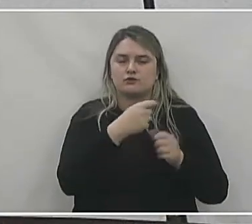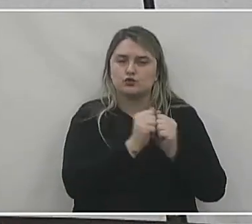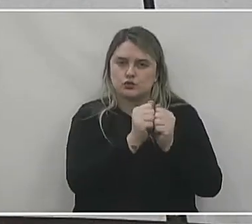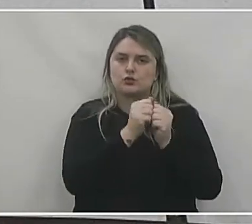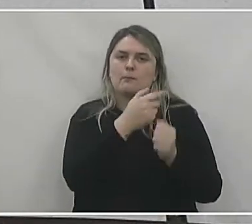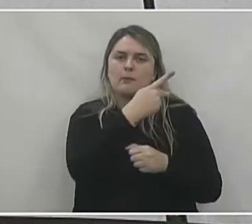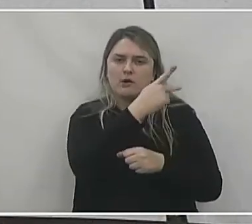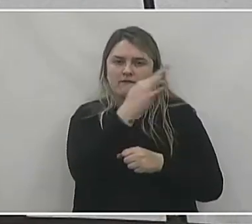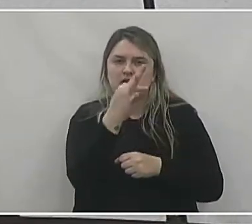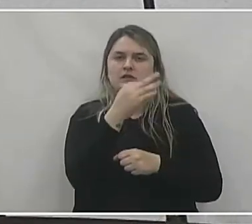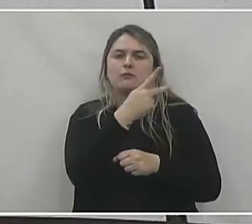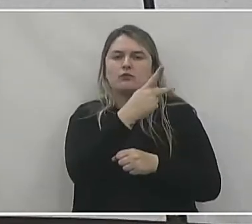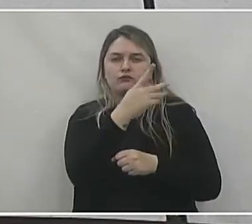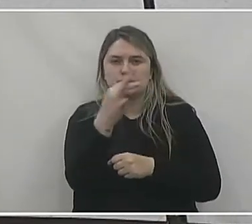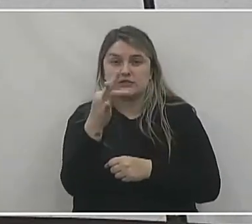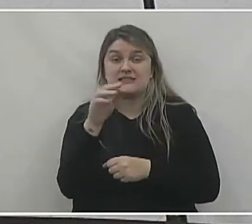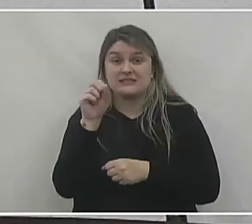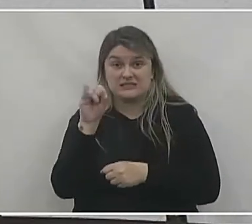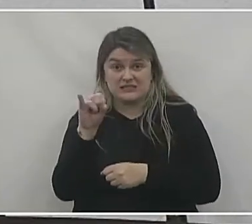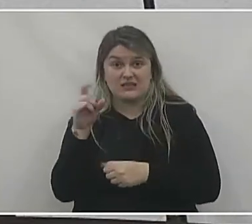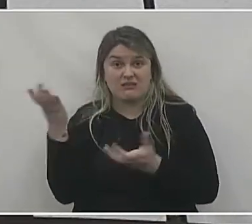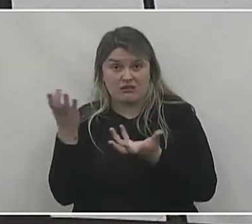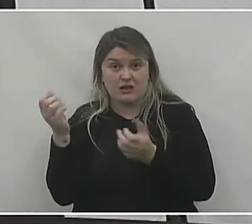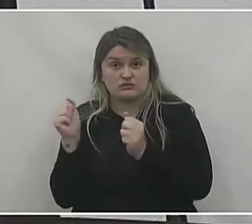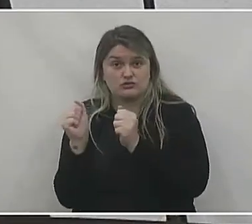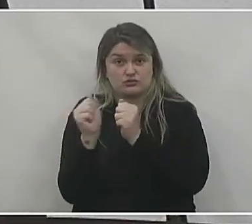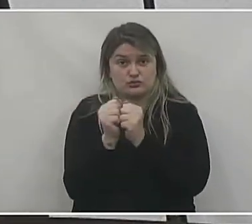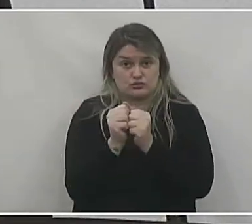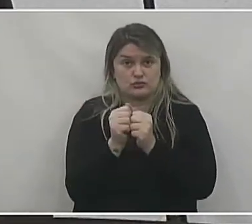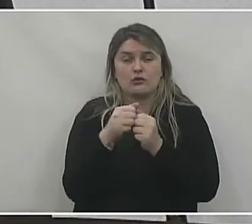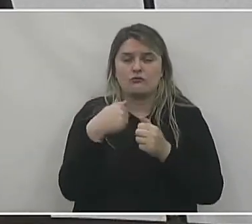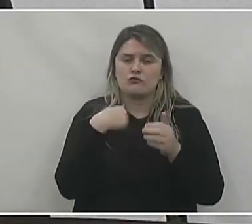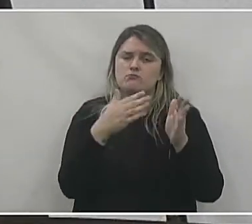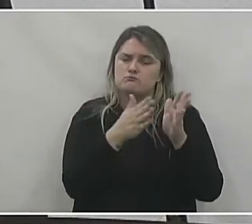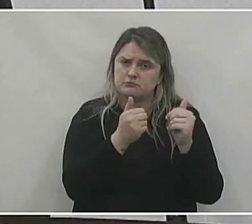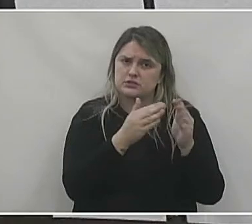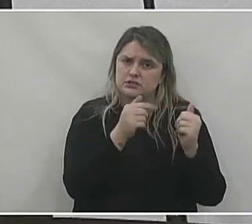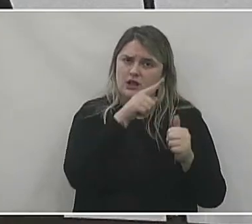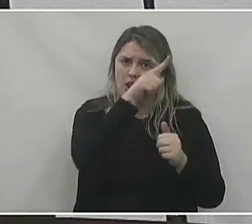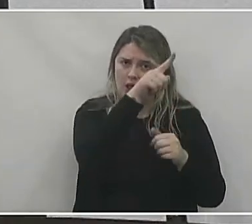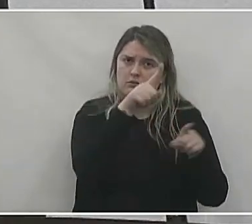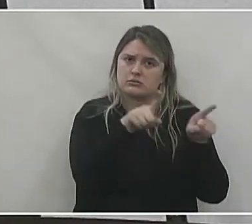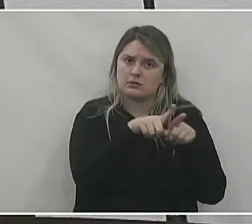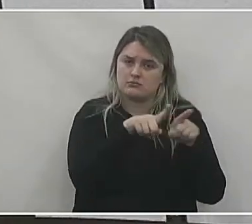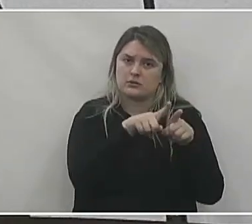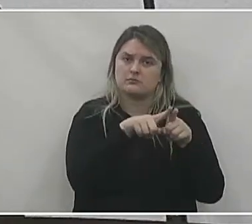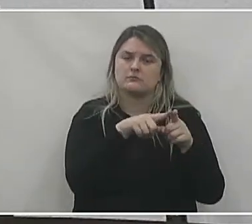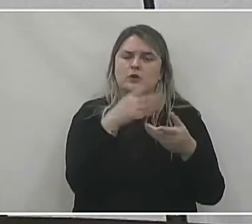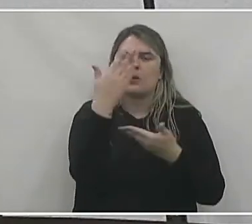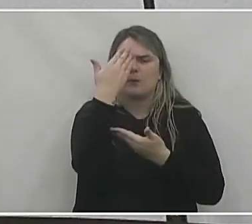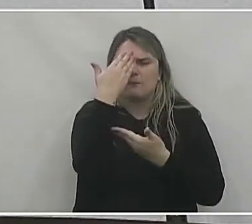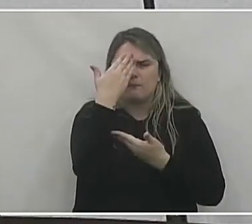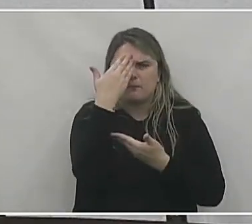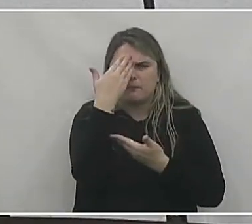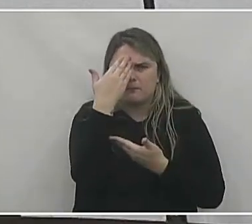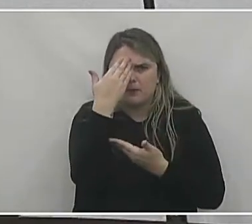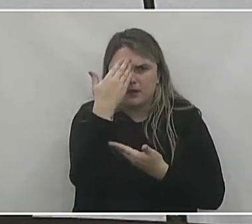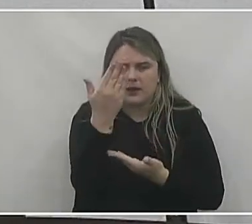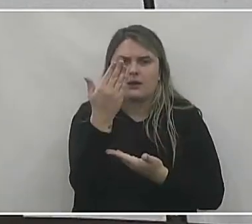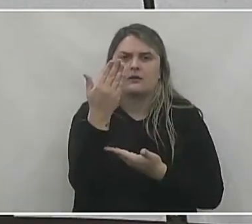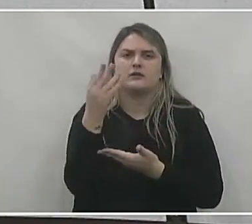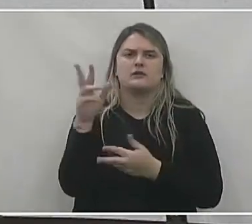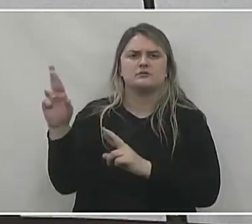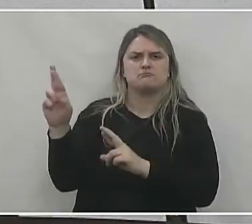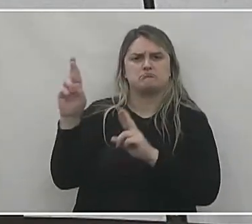de Frontin. Se alguém aqui quiser me acompanhar para fazer a reivindicação de União da Vitória, para mim será um prazer. Muito obrigado de coração